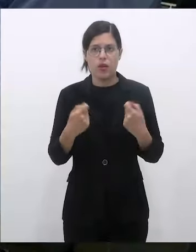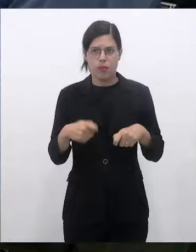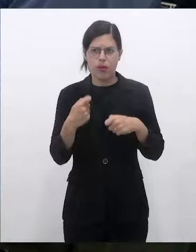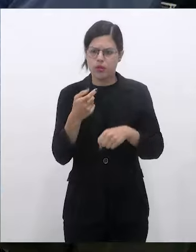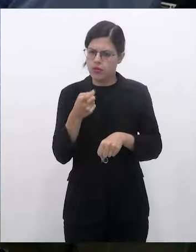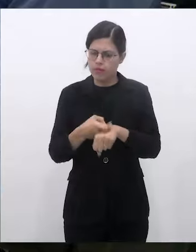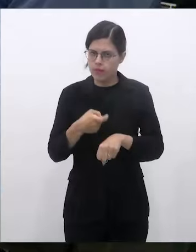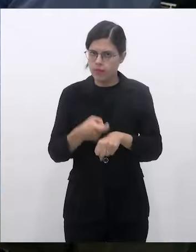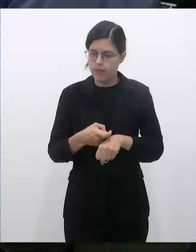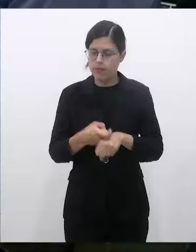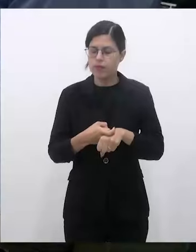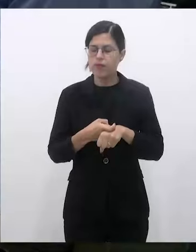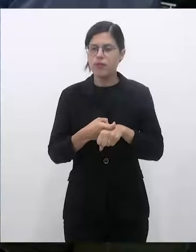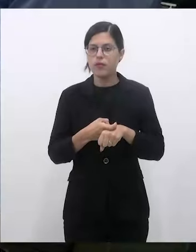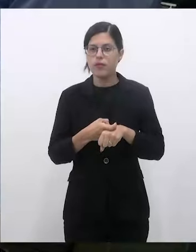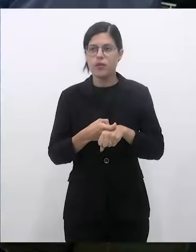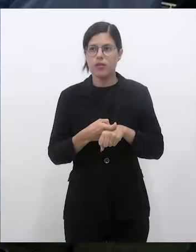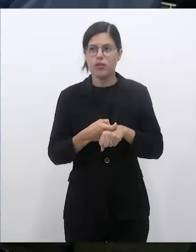que ter mão pesada